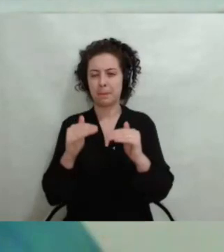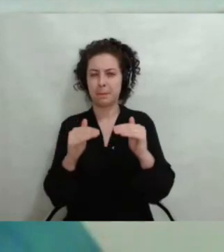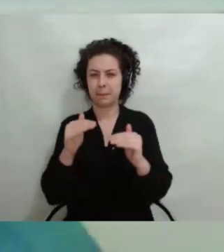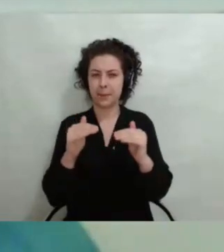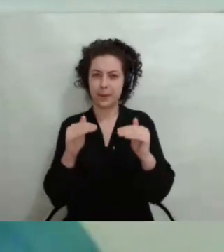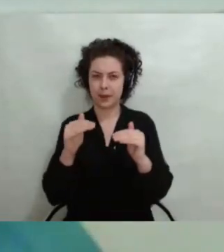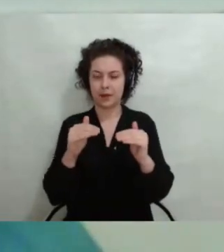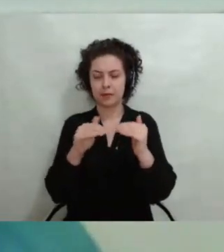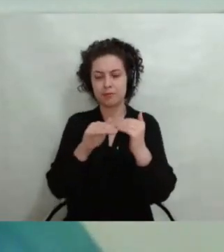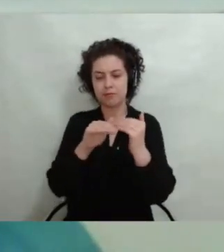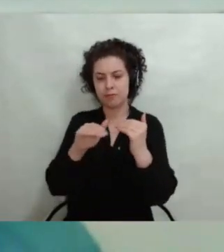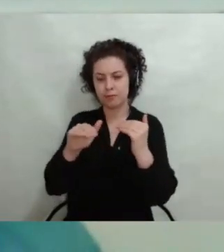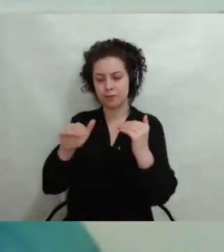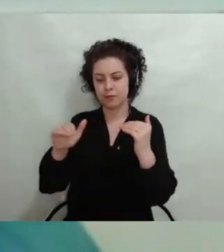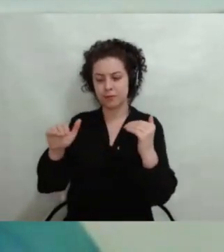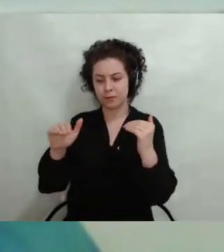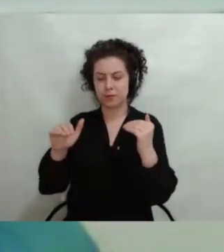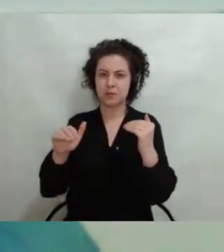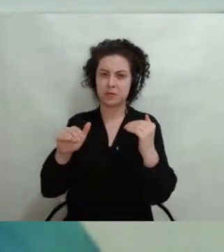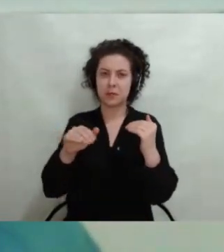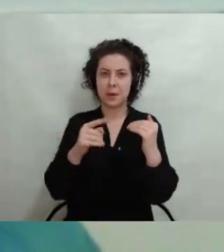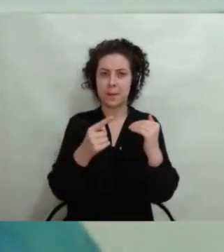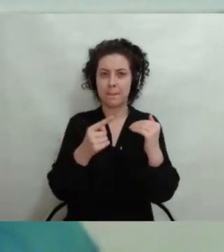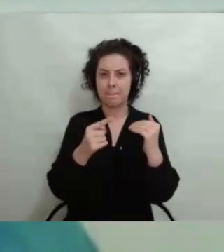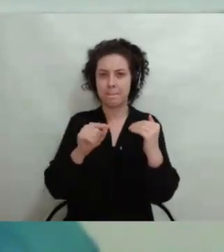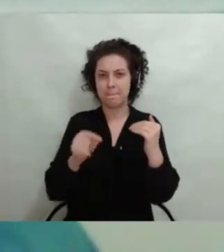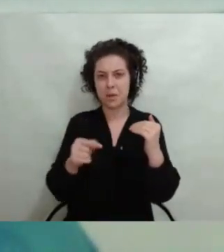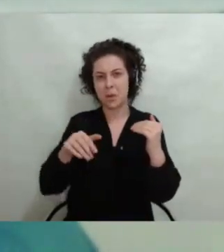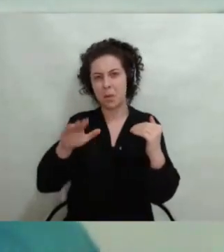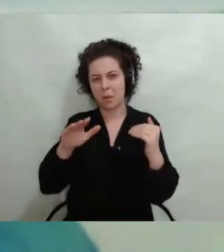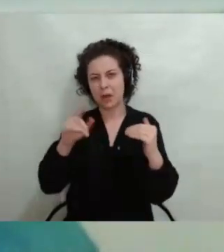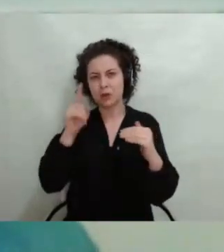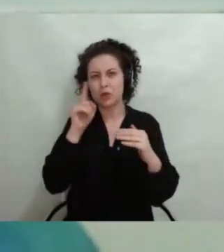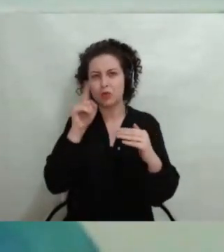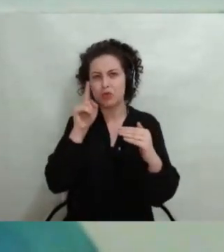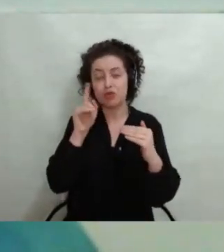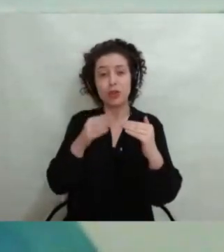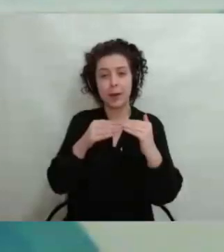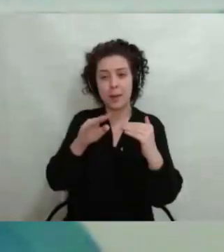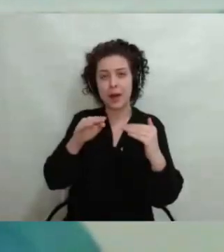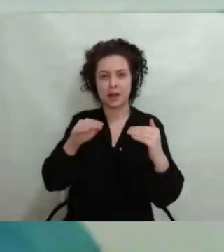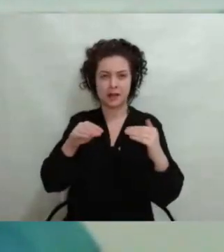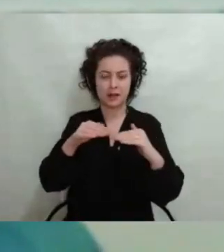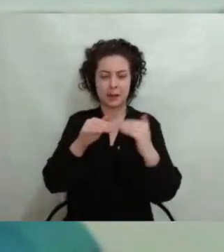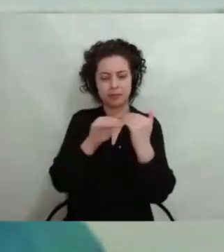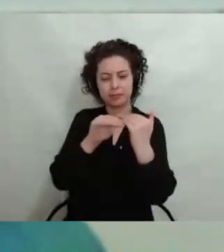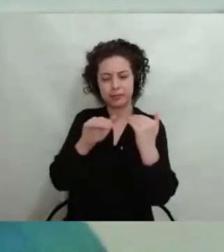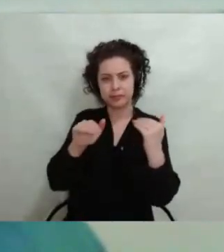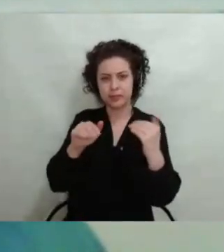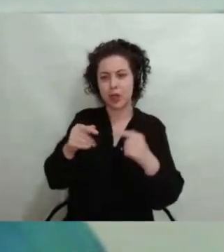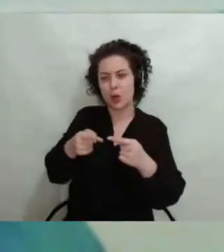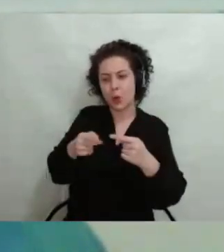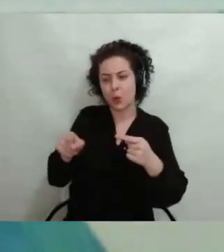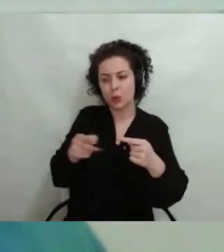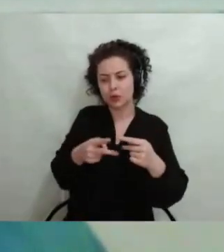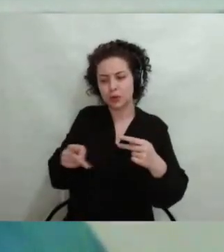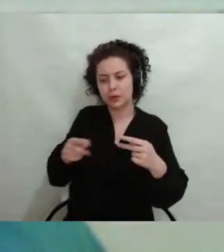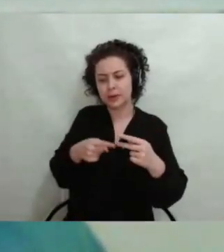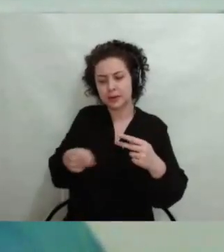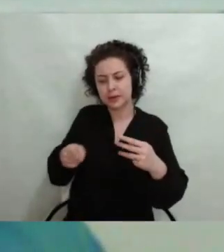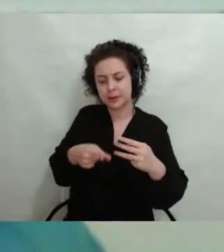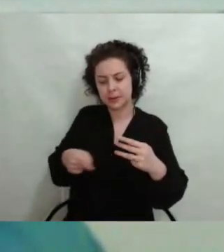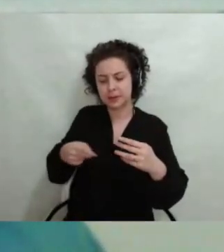estabilizada, em torno de 1.000 e poucos óbitos por dia nas últimas semanas, mas